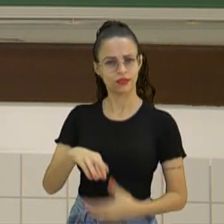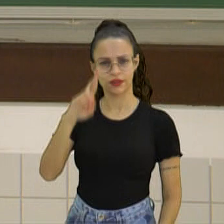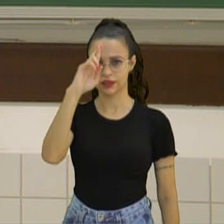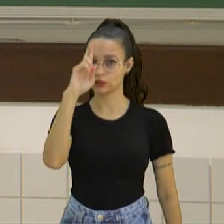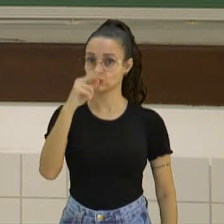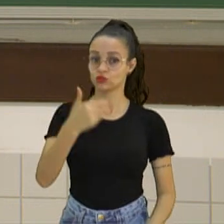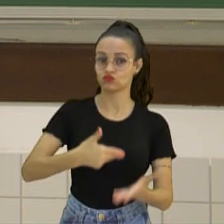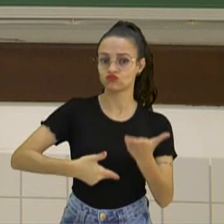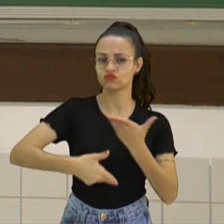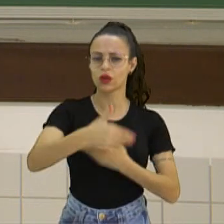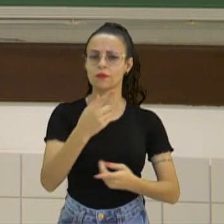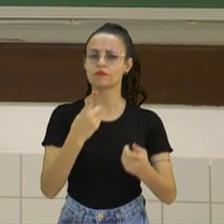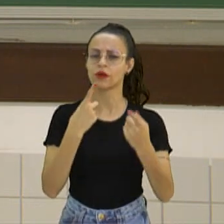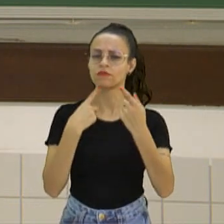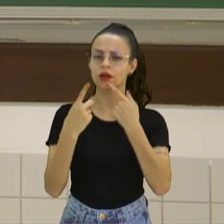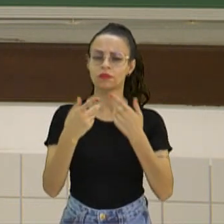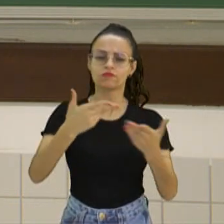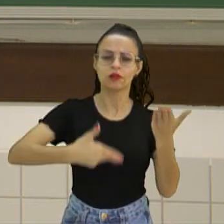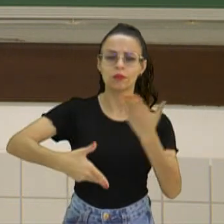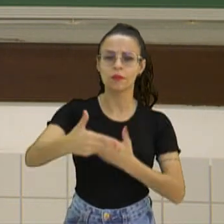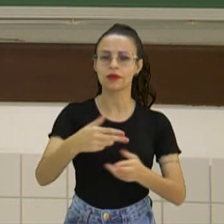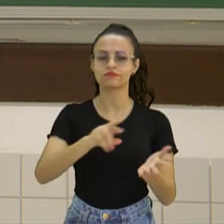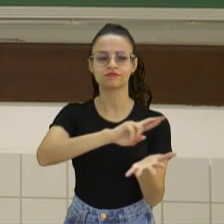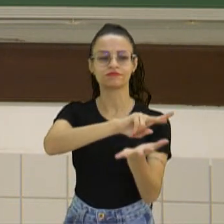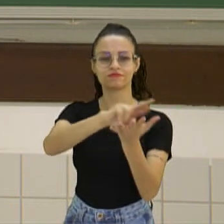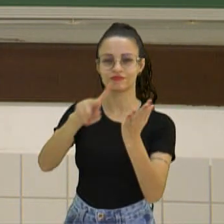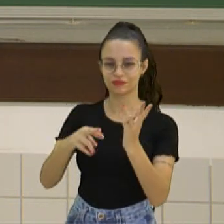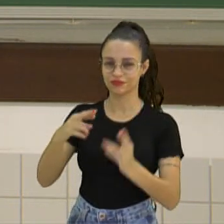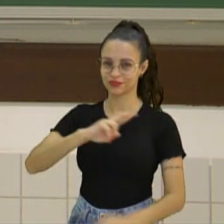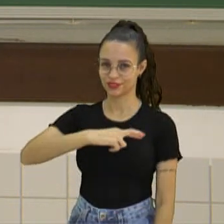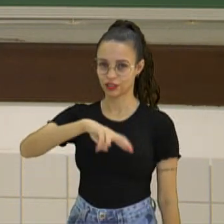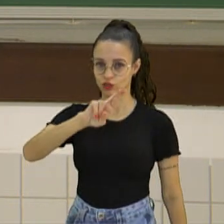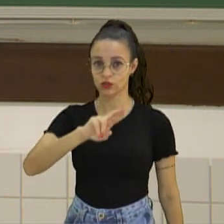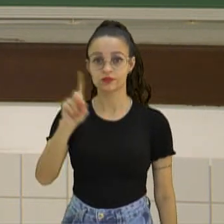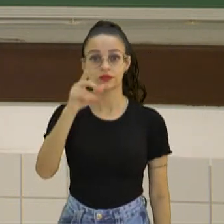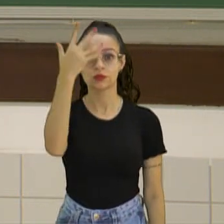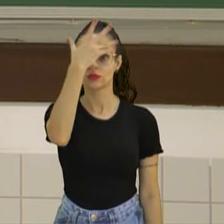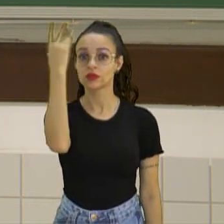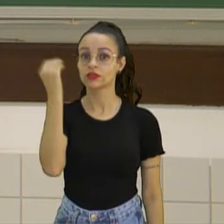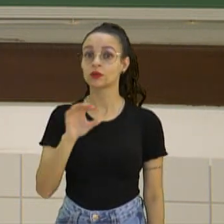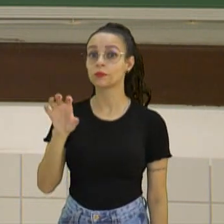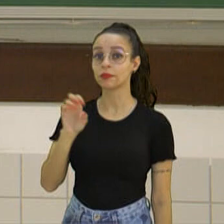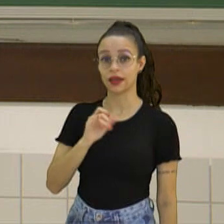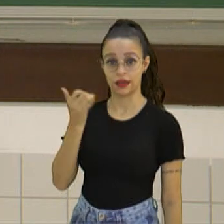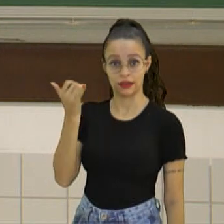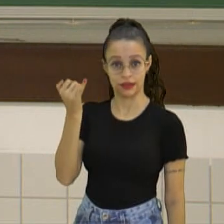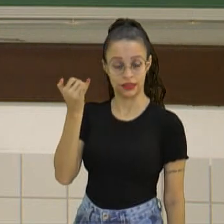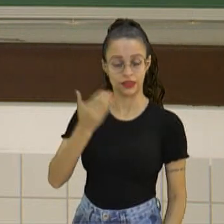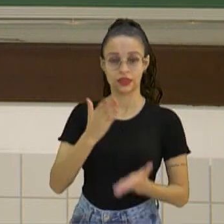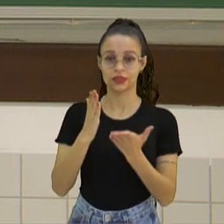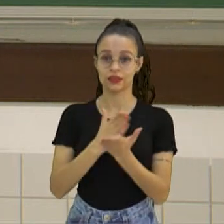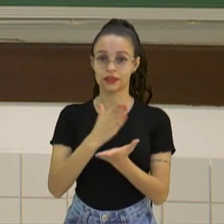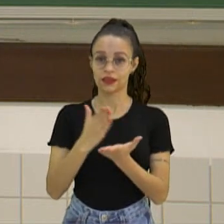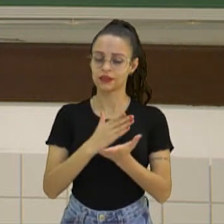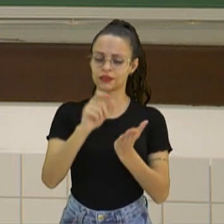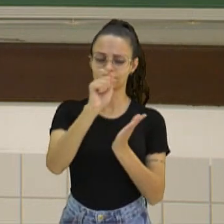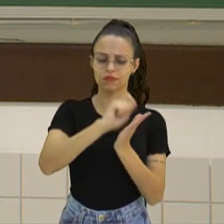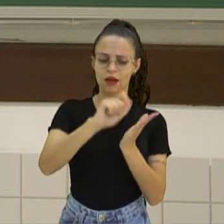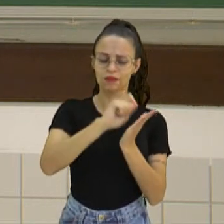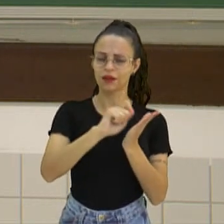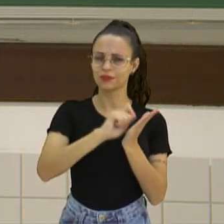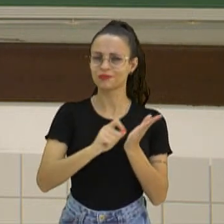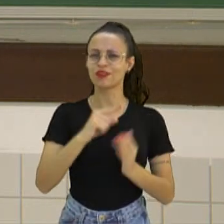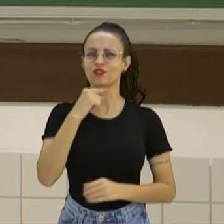diálogo inter-religioso não esqueçam de pegar sua caneta seu caderno para vocês anotar as suas